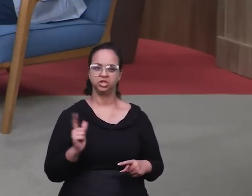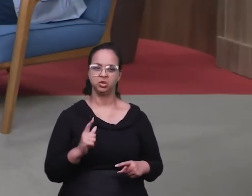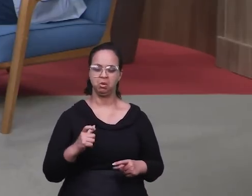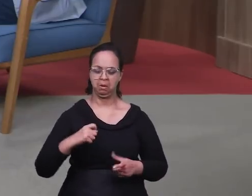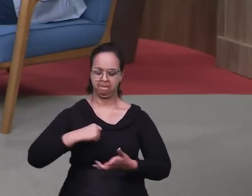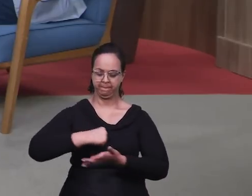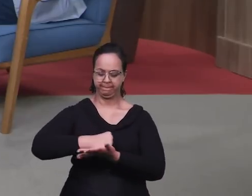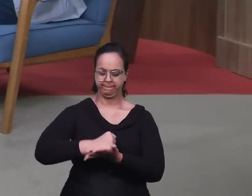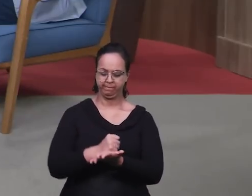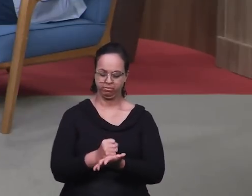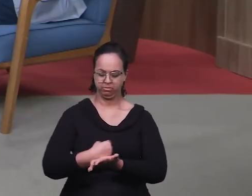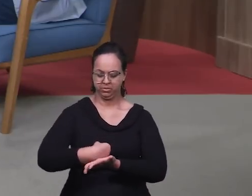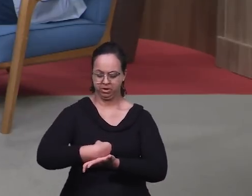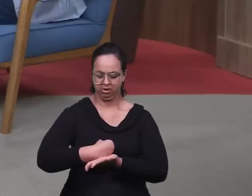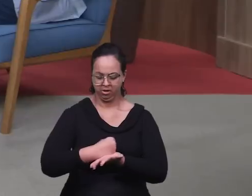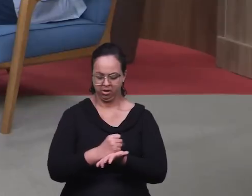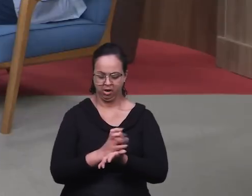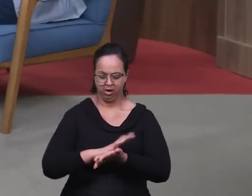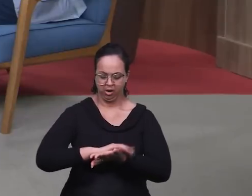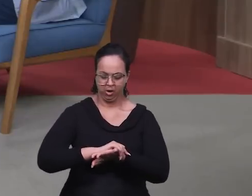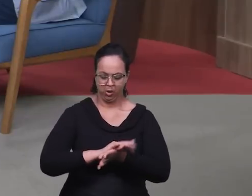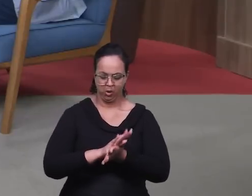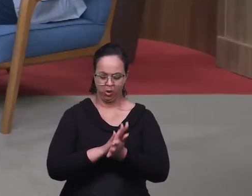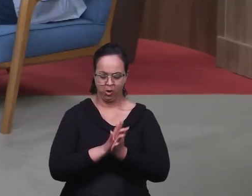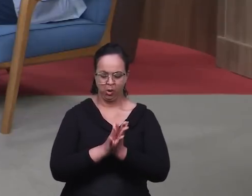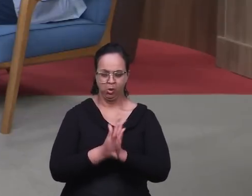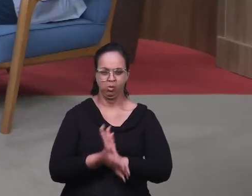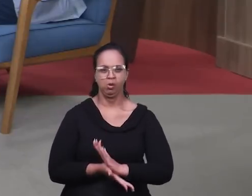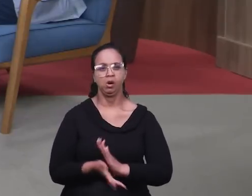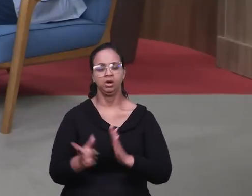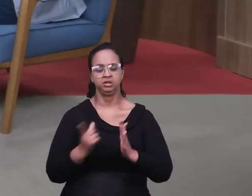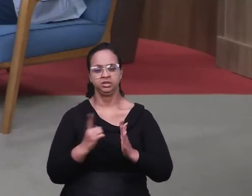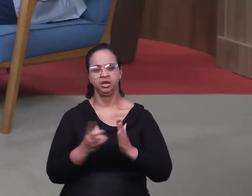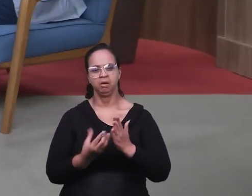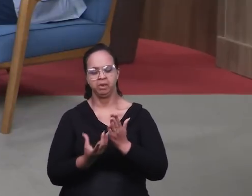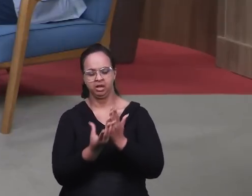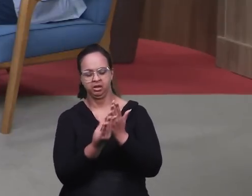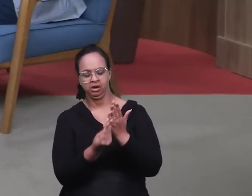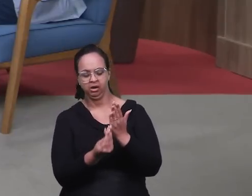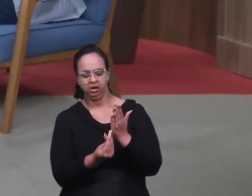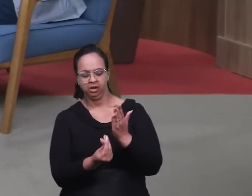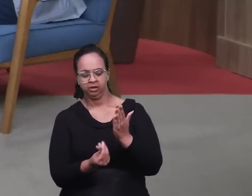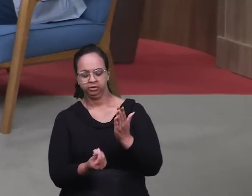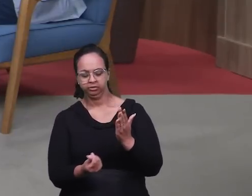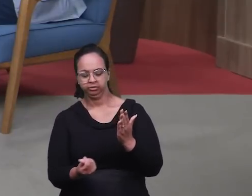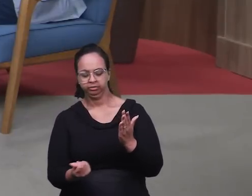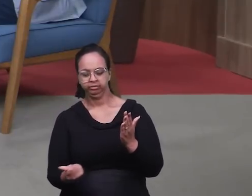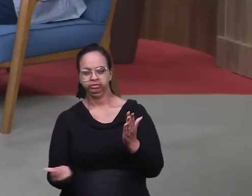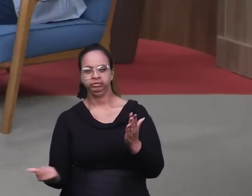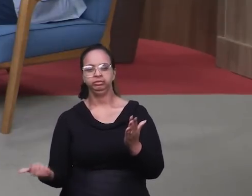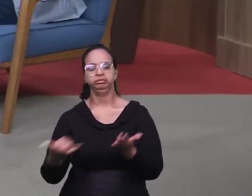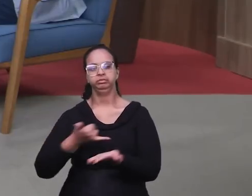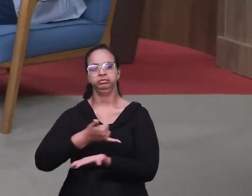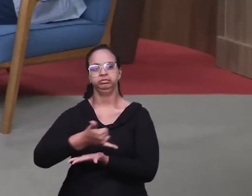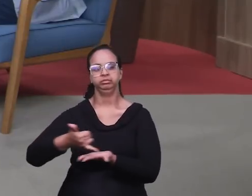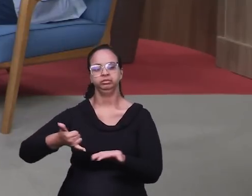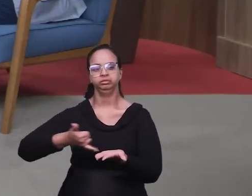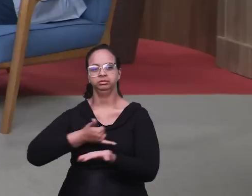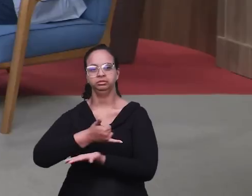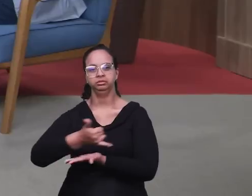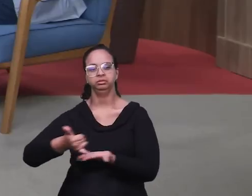havia uma pedra que moía, né? Esmagava e extraía o azeite, o